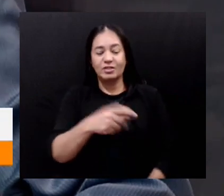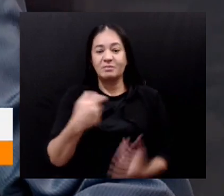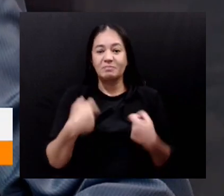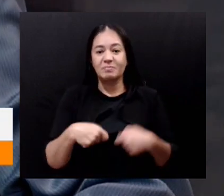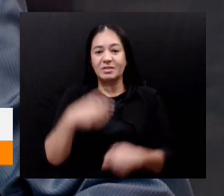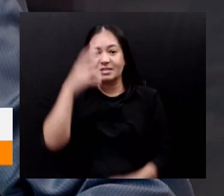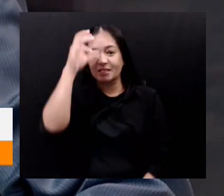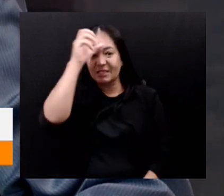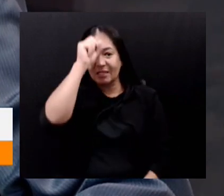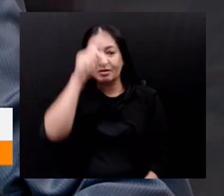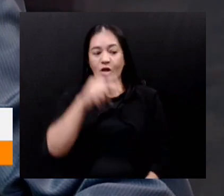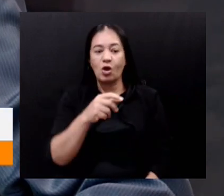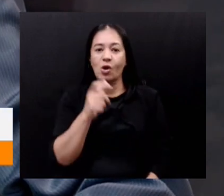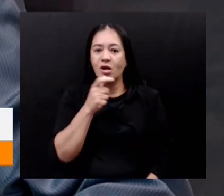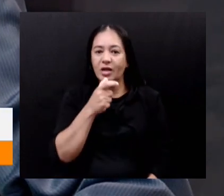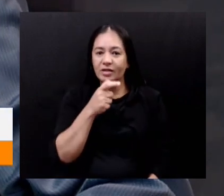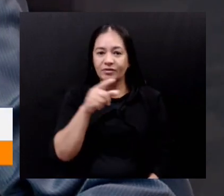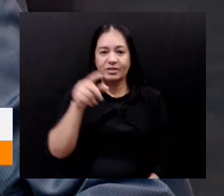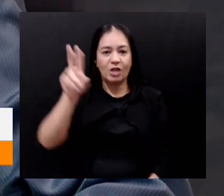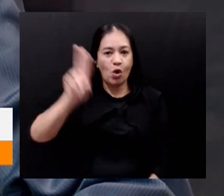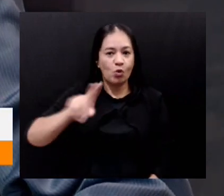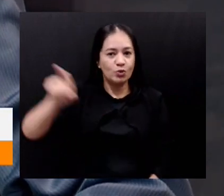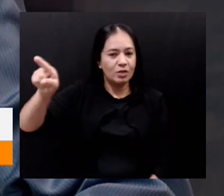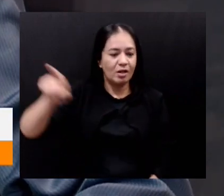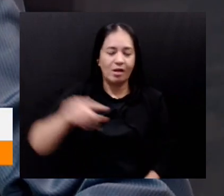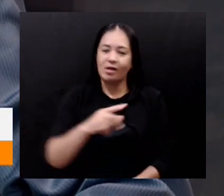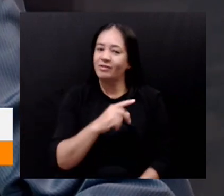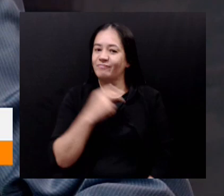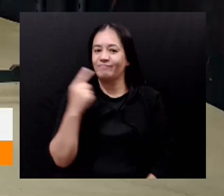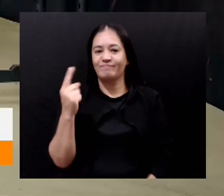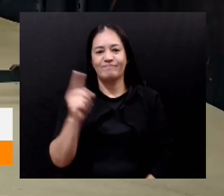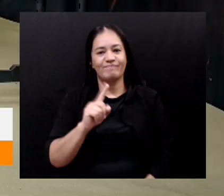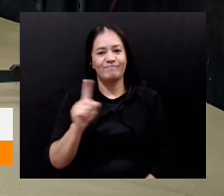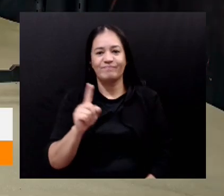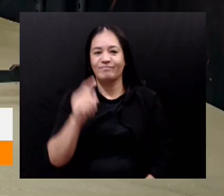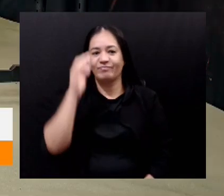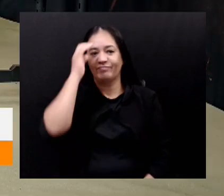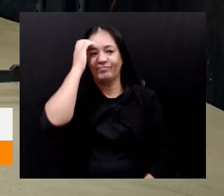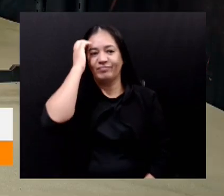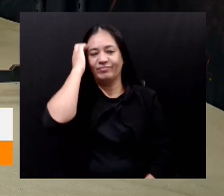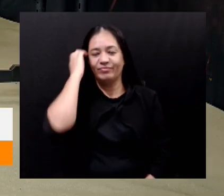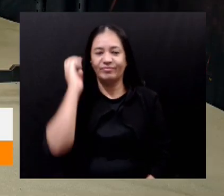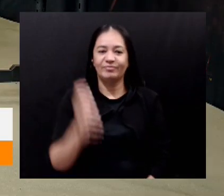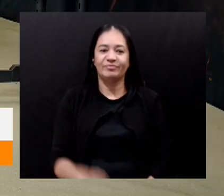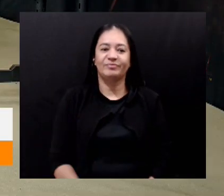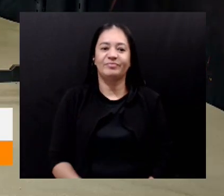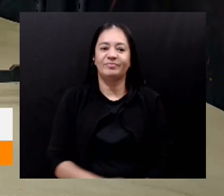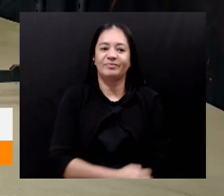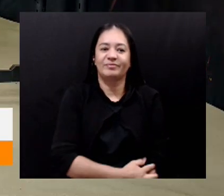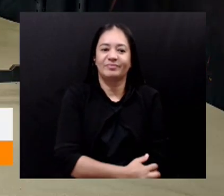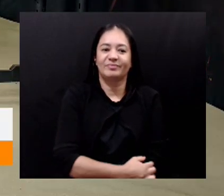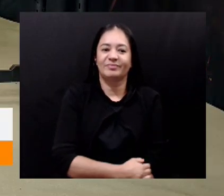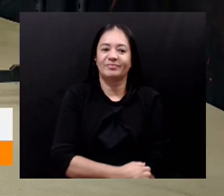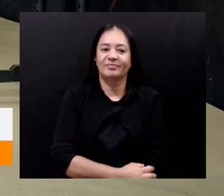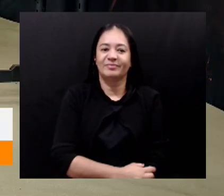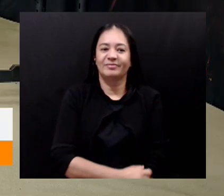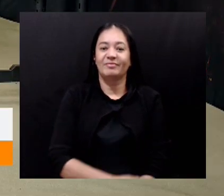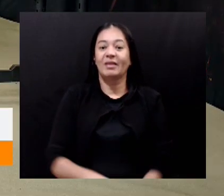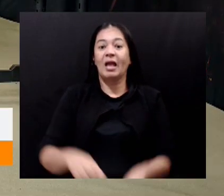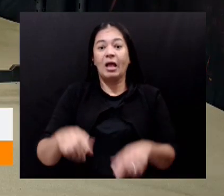sabe não vai ser usado tanto quanto você pensa. É essa. Muito bem. Até no português nós temos esse Esse problema. problema, né?